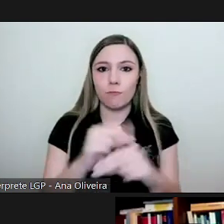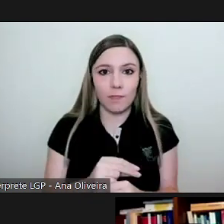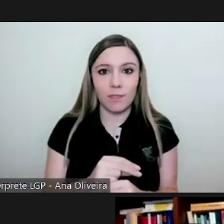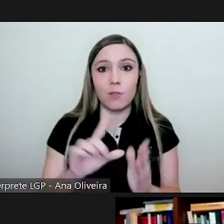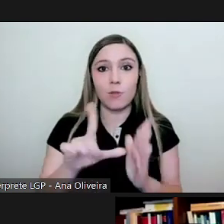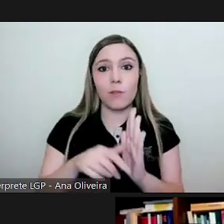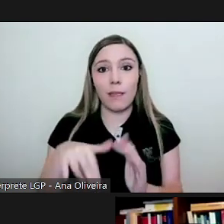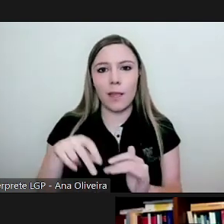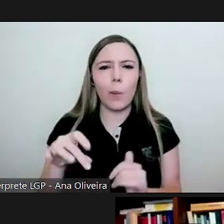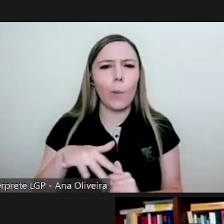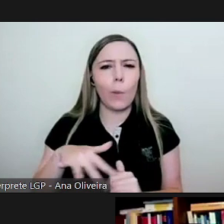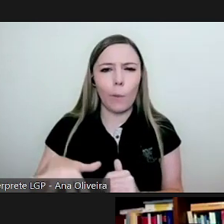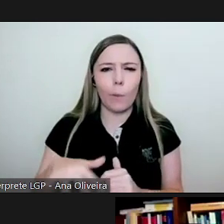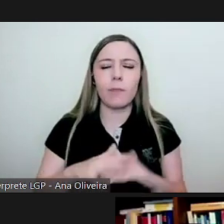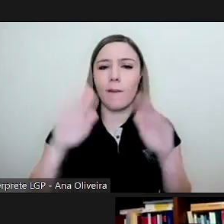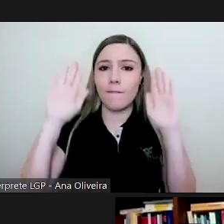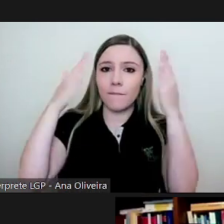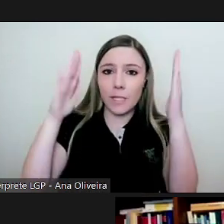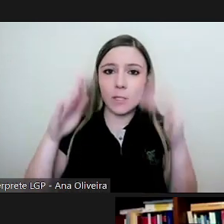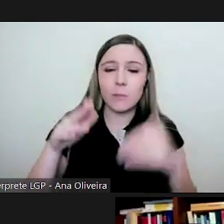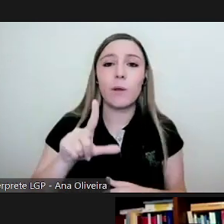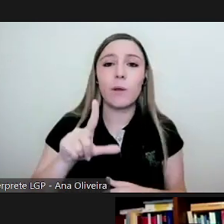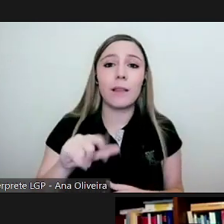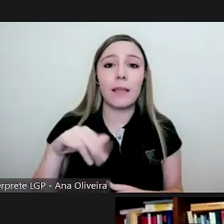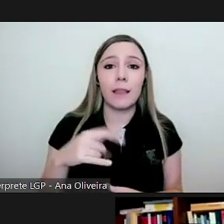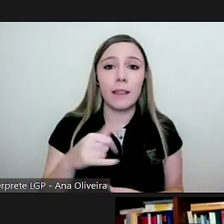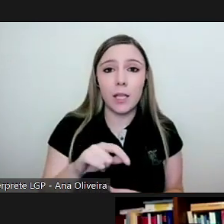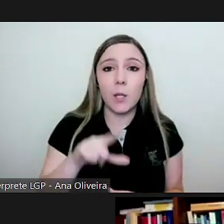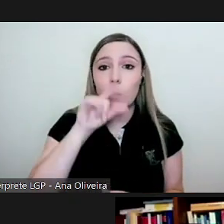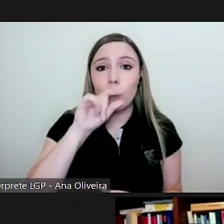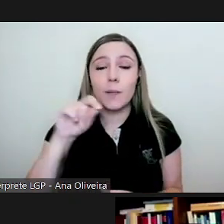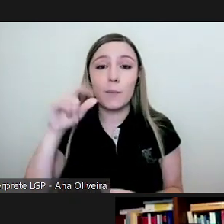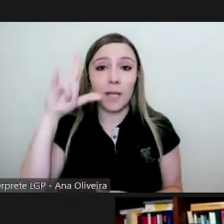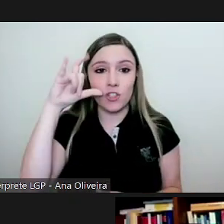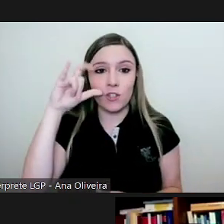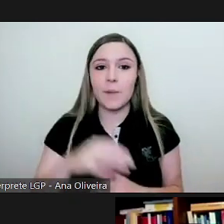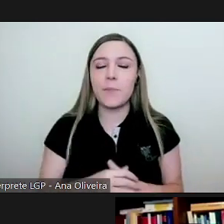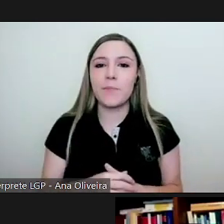nas redes sociais, Facebook, LinkedIn, Twitter e Instagram.